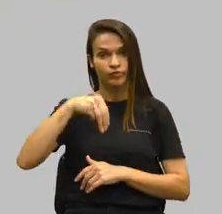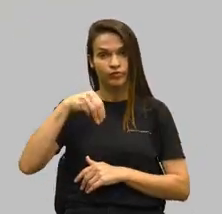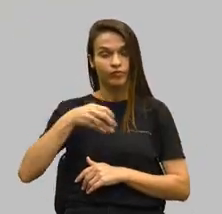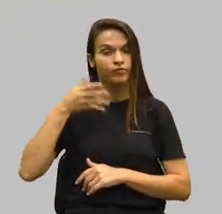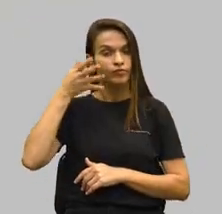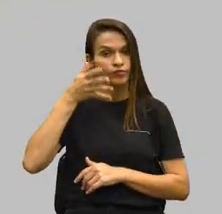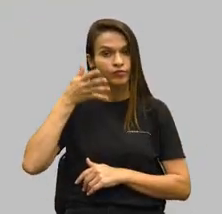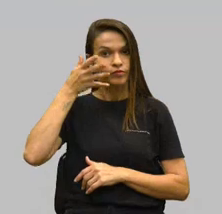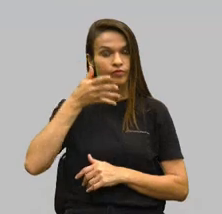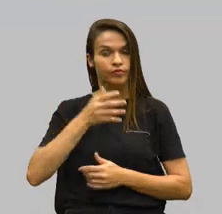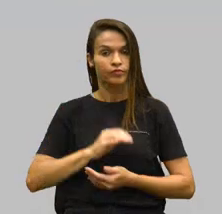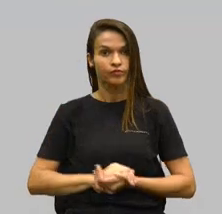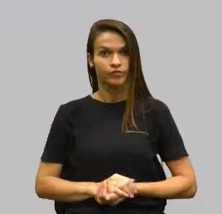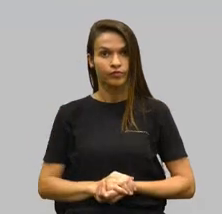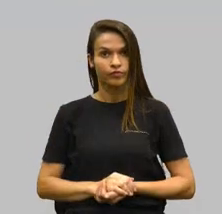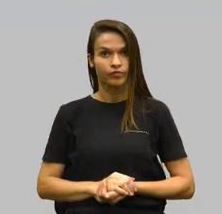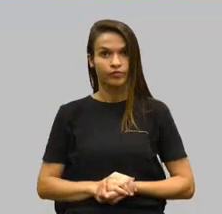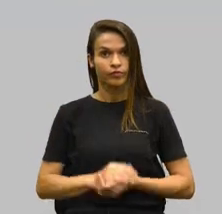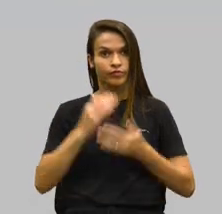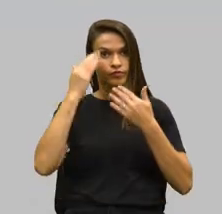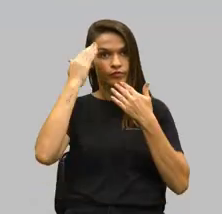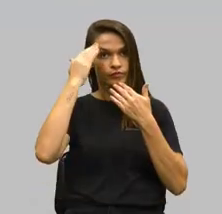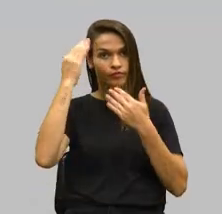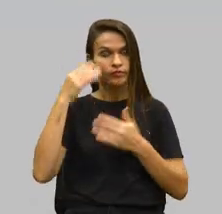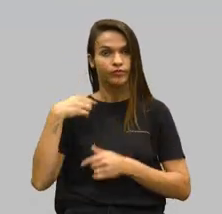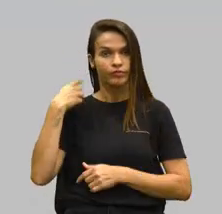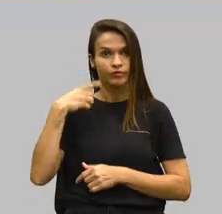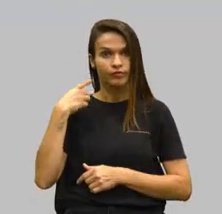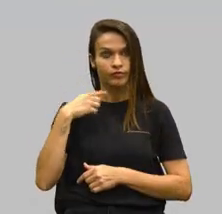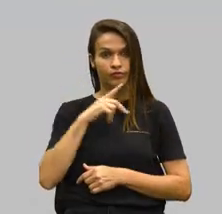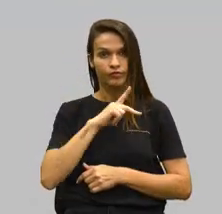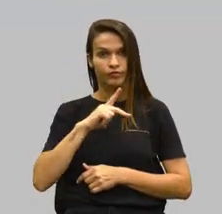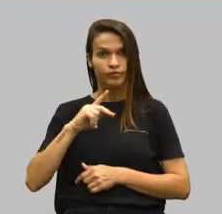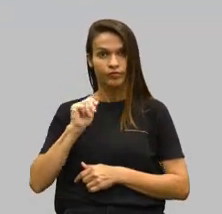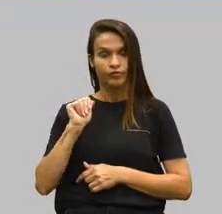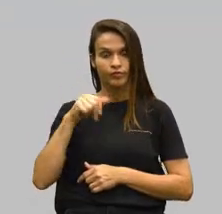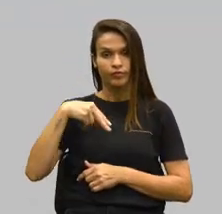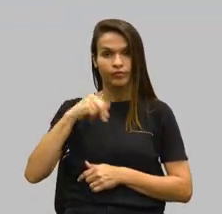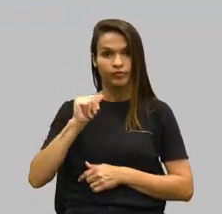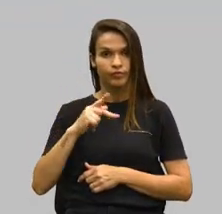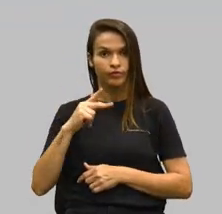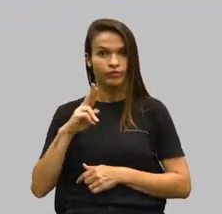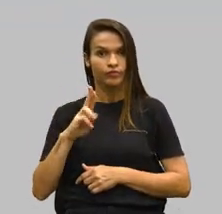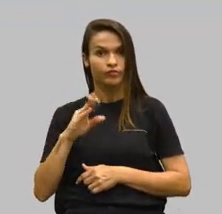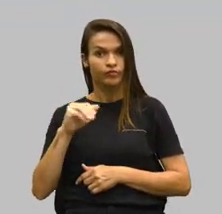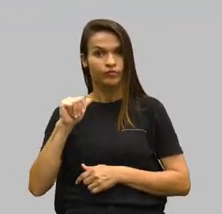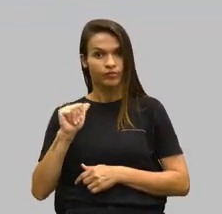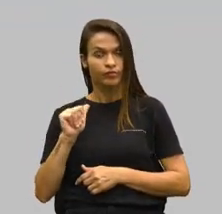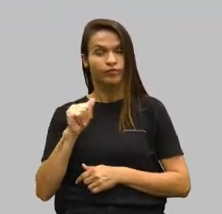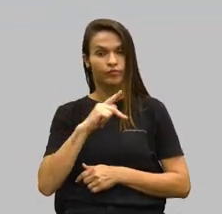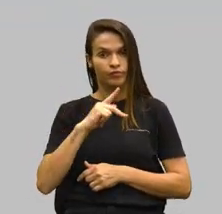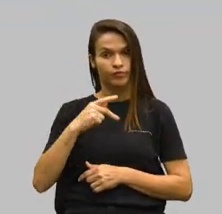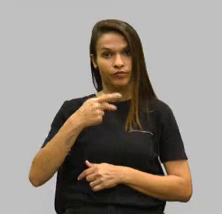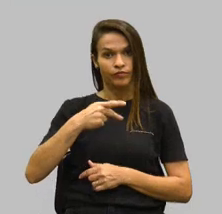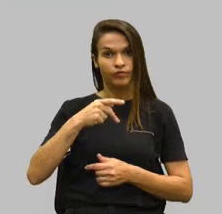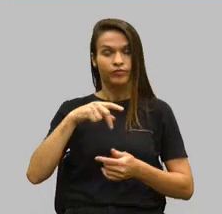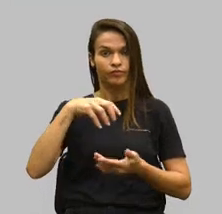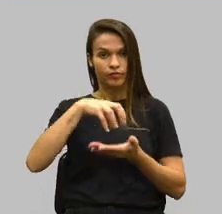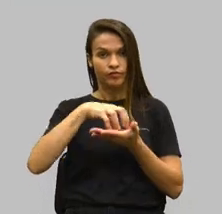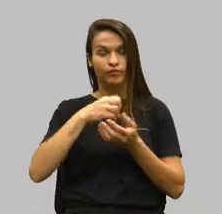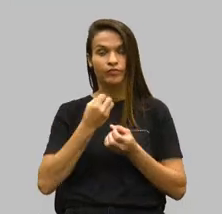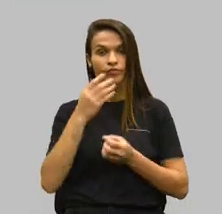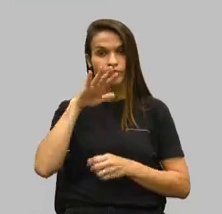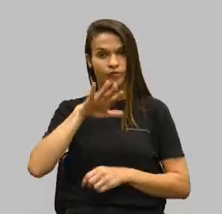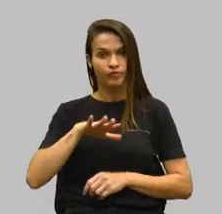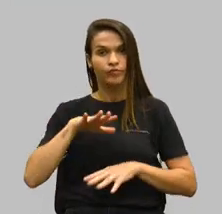exposição muito obrigada deputada Presidente Ana Paula Siqueira Presidente dessa comissão muito boa tarde a todas e a